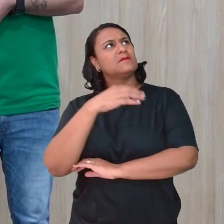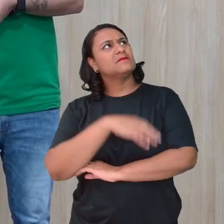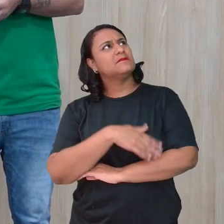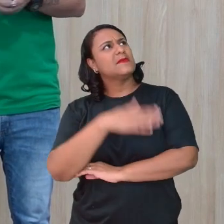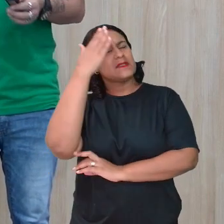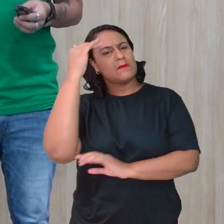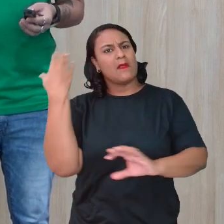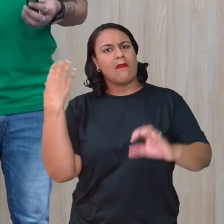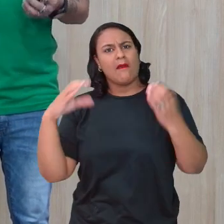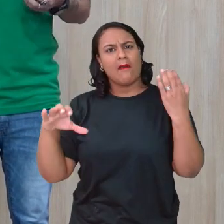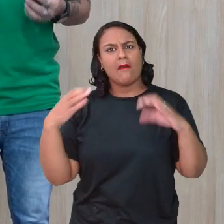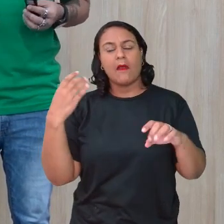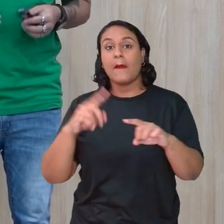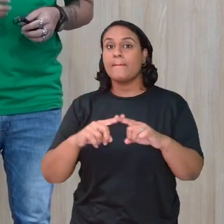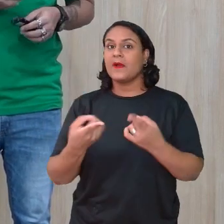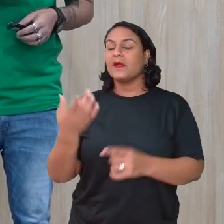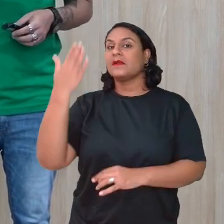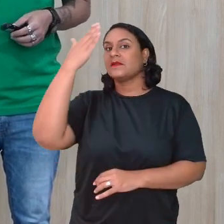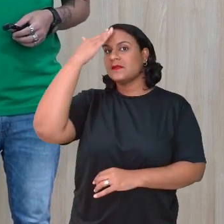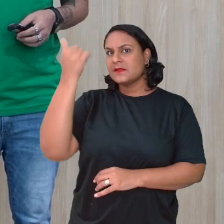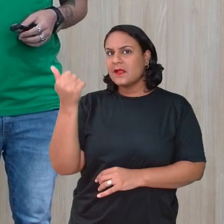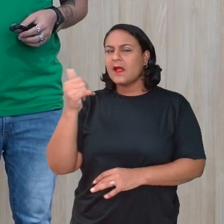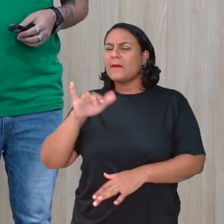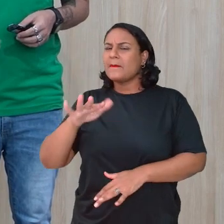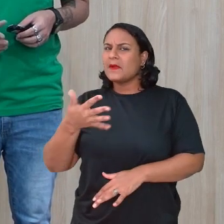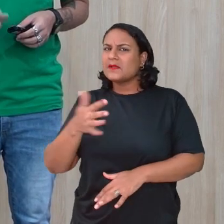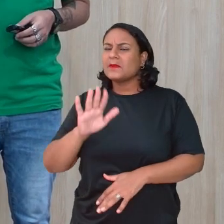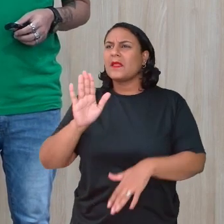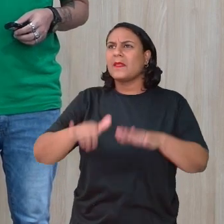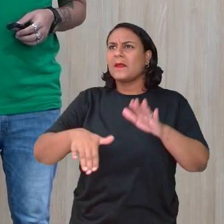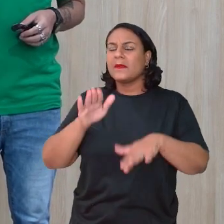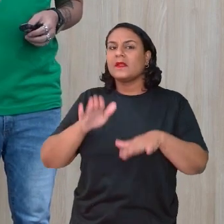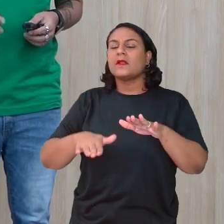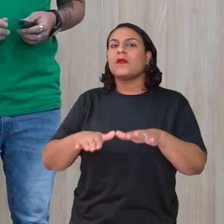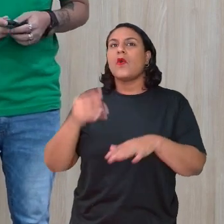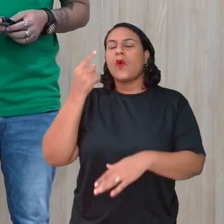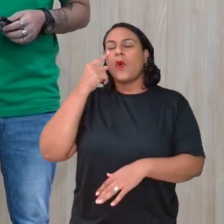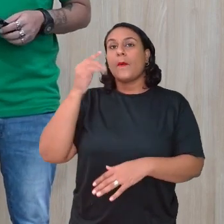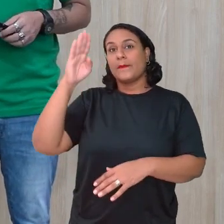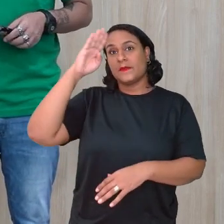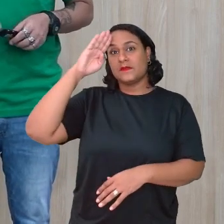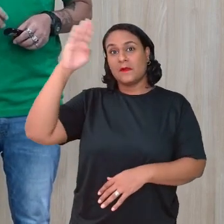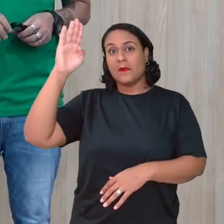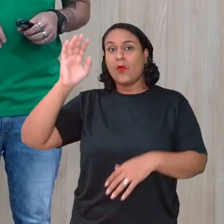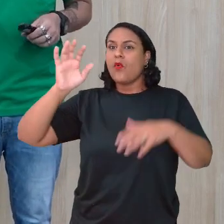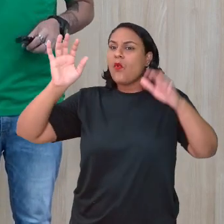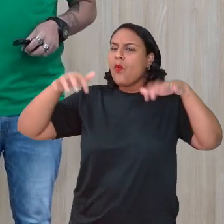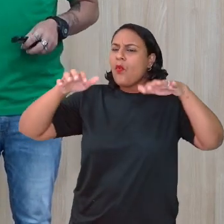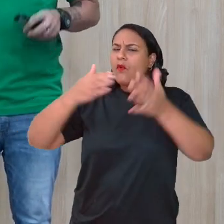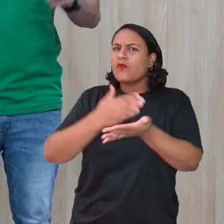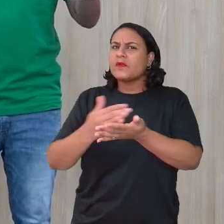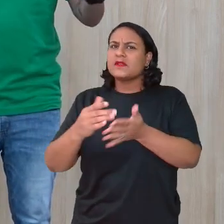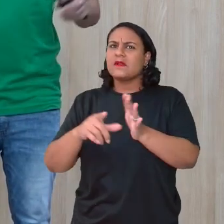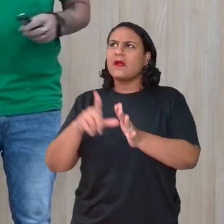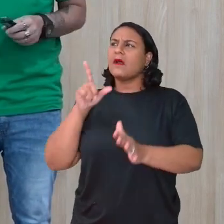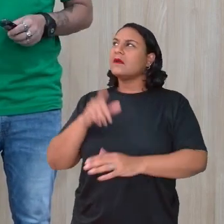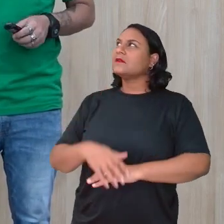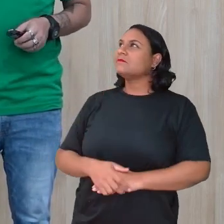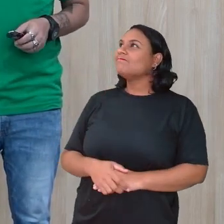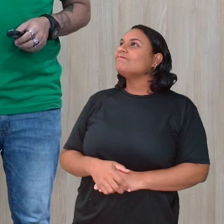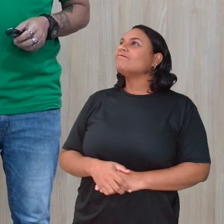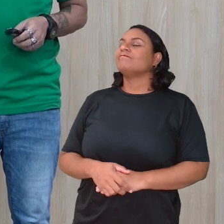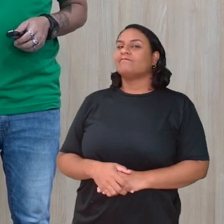tempo todo dia, mas a gente tem a noção de acordo com as situações, principalmente quando vai chover, né? Ou seja, quando vai chover a gente vê muito nas redes